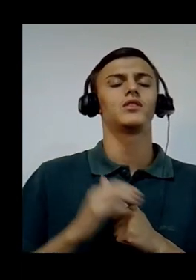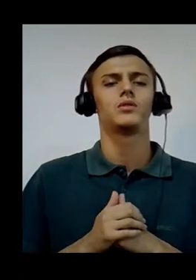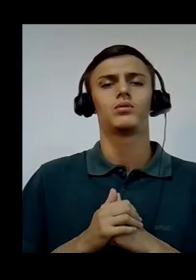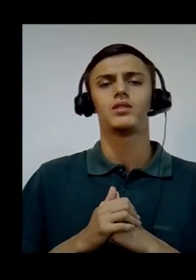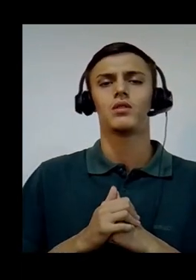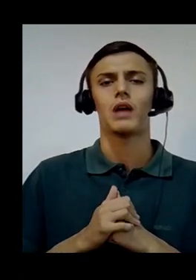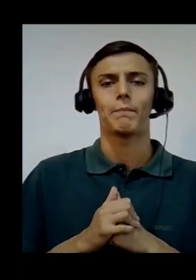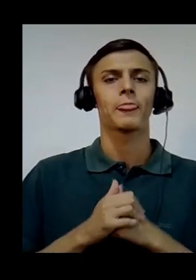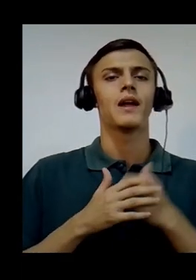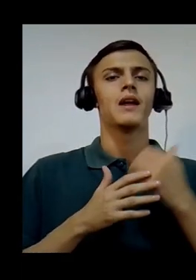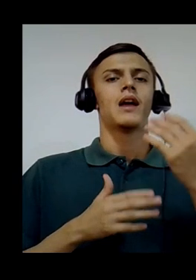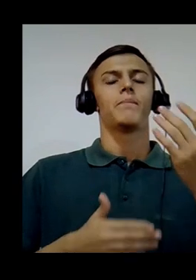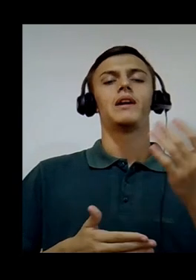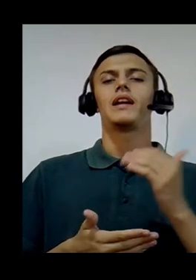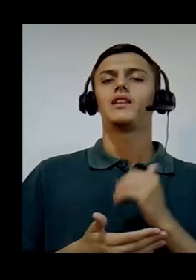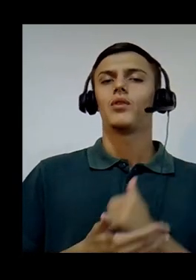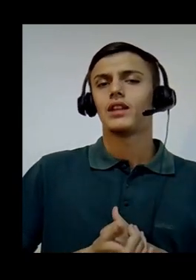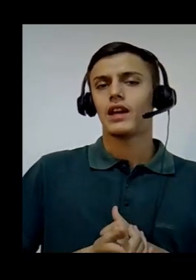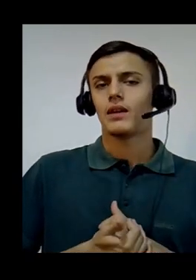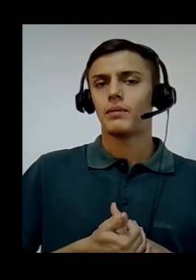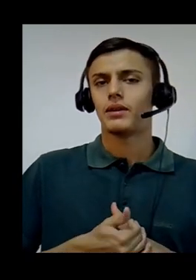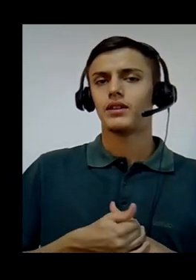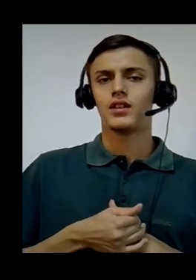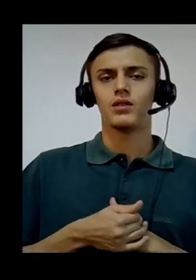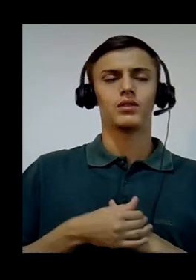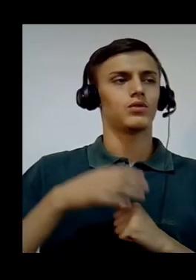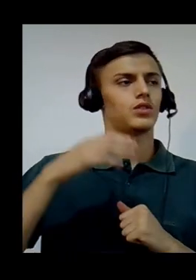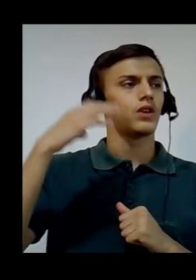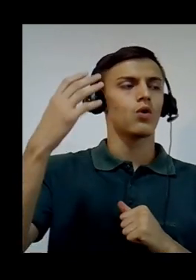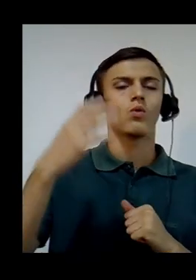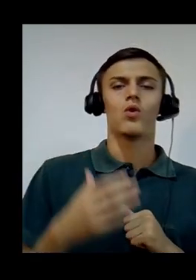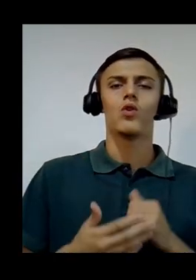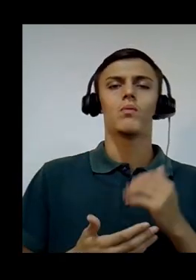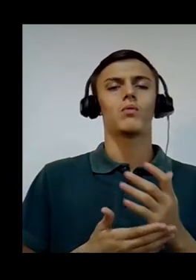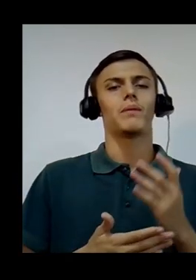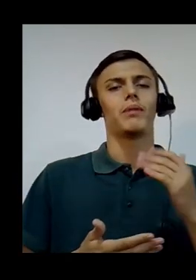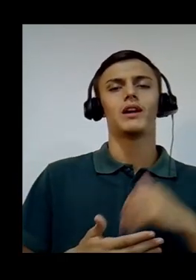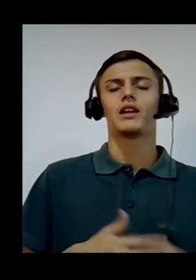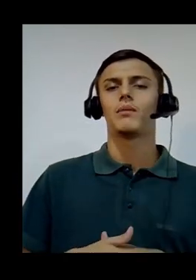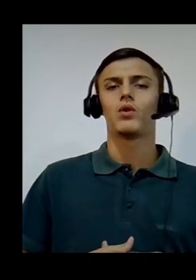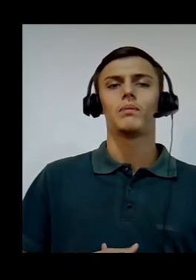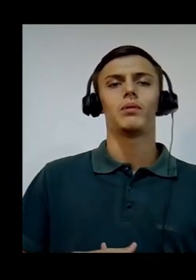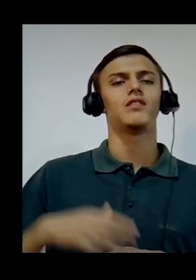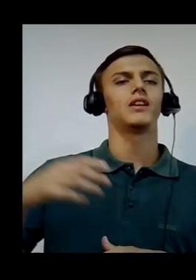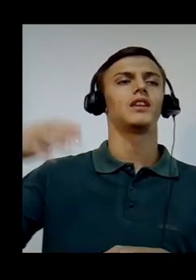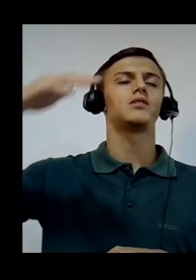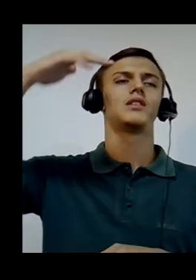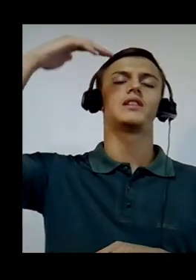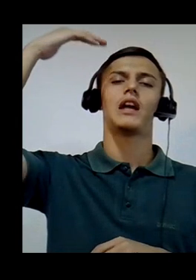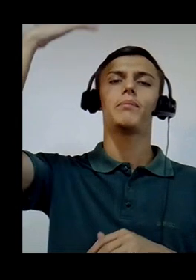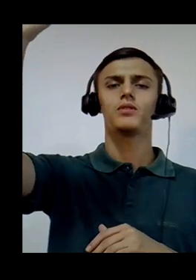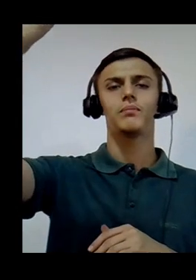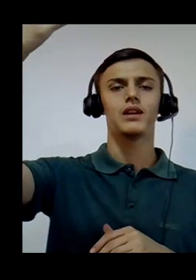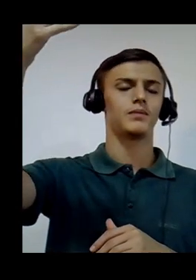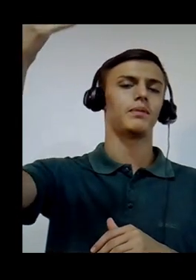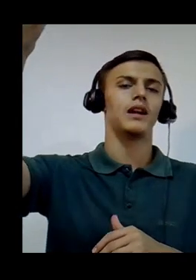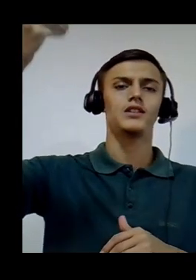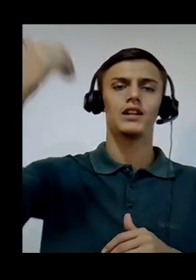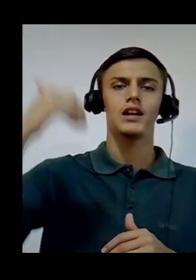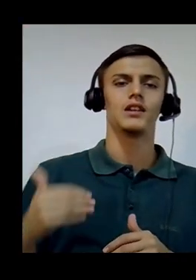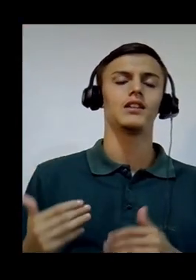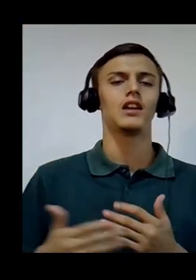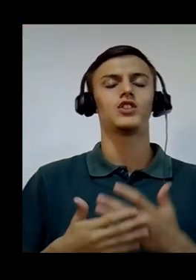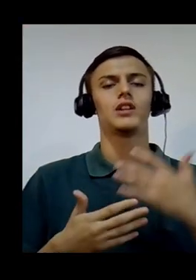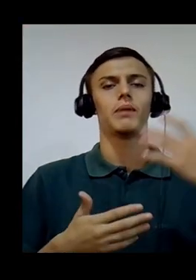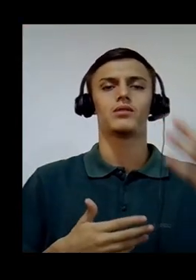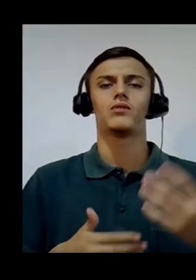para fazer a substituição lá. Bernec não entrega EPI para terceiro, então se tiver algum roubo, alguma perda, quebrou o EPI, vai ter que solicitar lá para sua empresa,